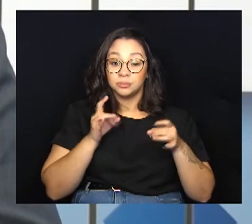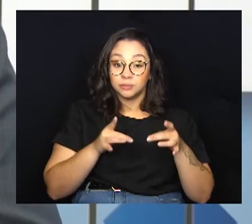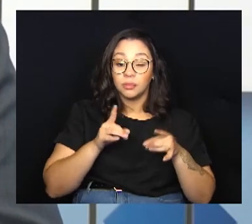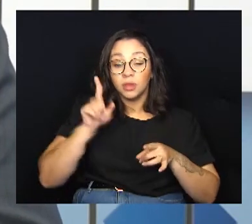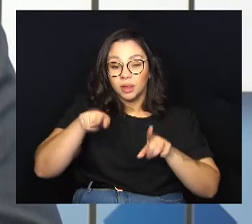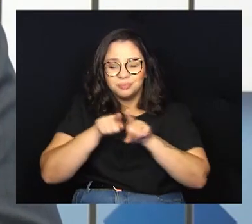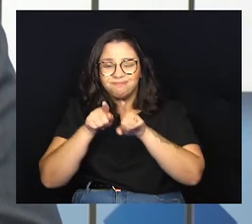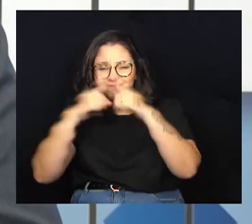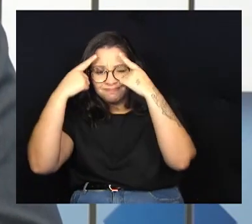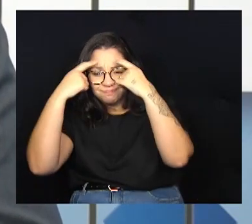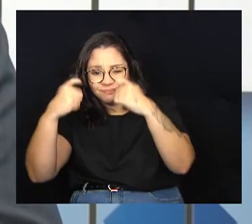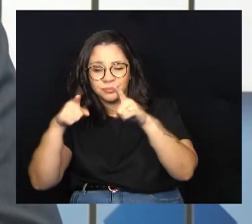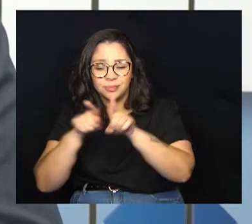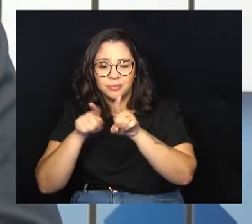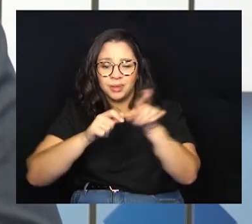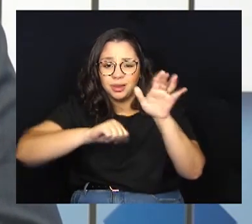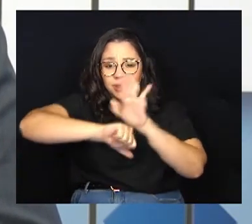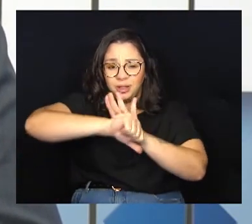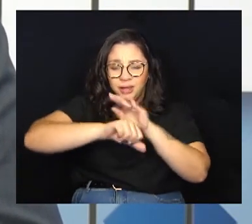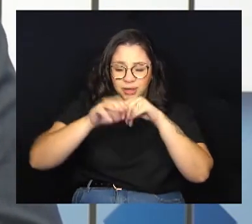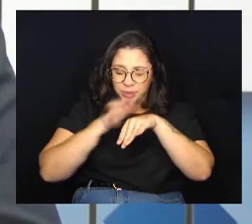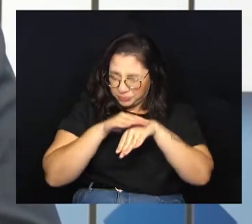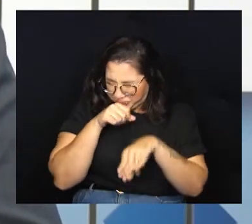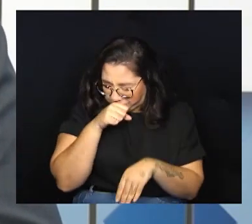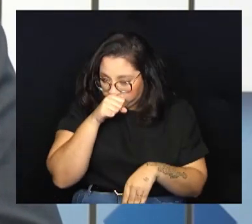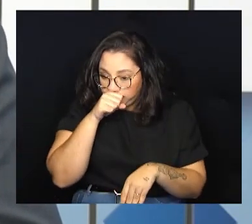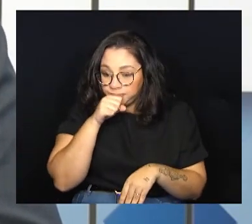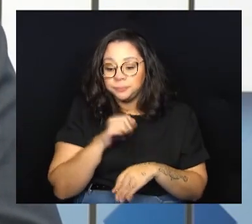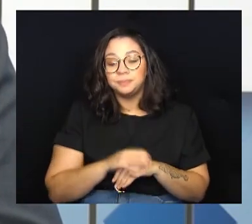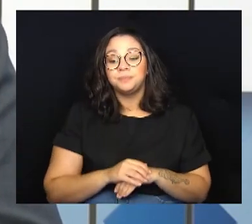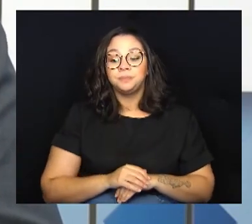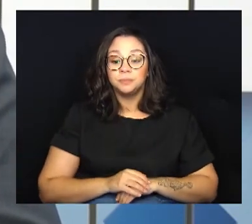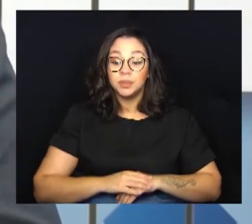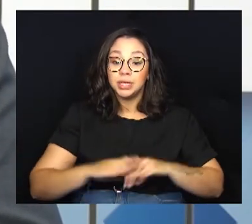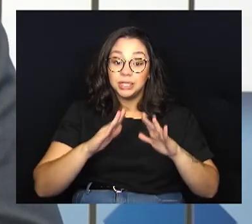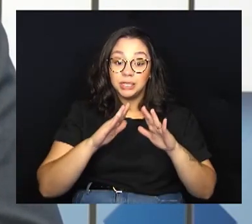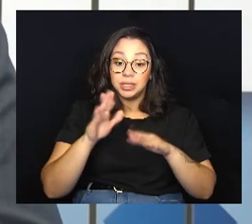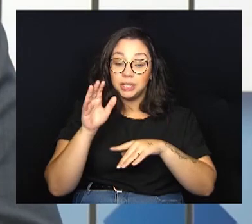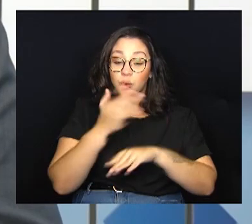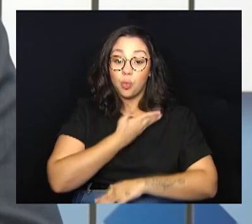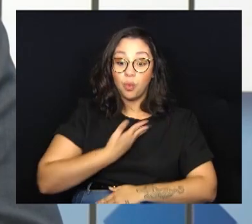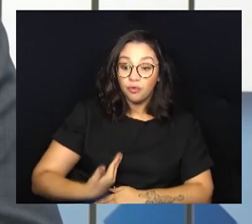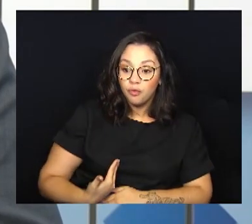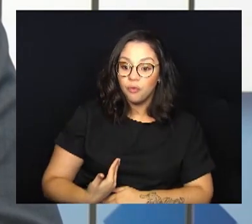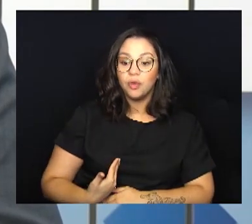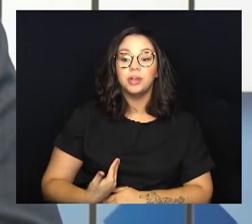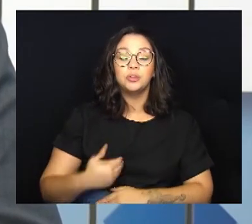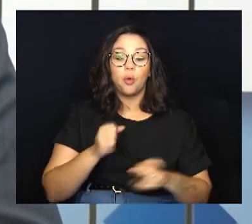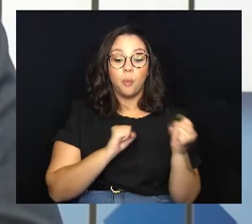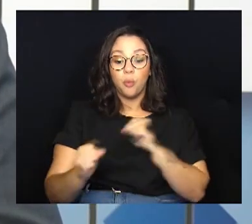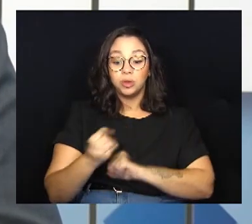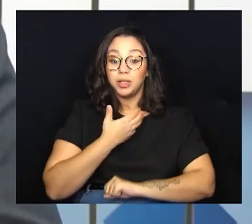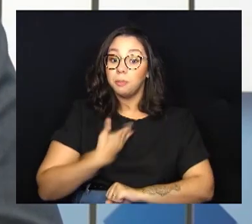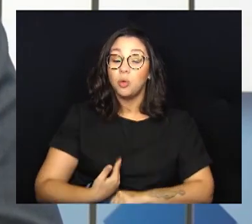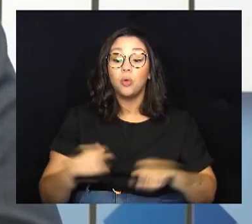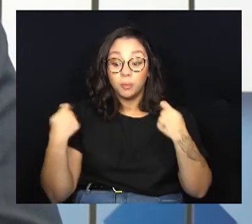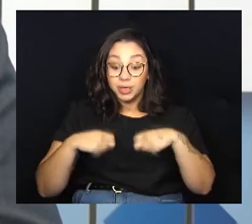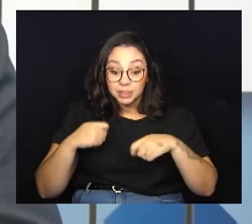Que a gente acha que tem que olhar com outros olhos, tem que ter um especialista,